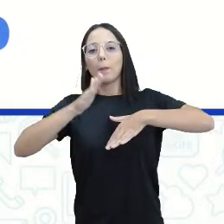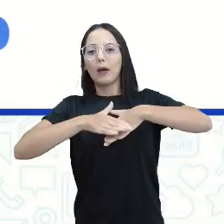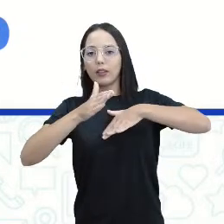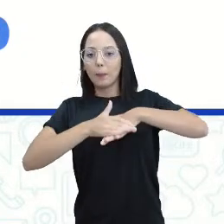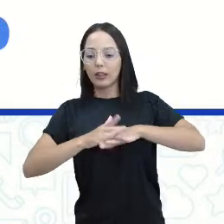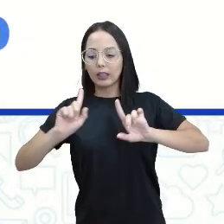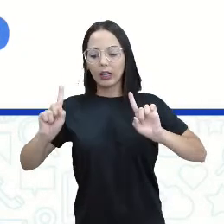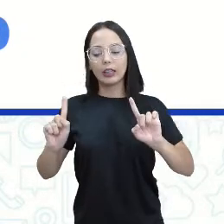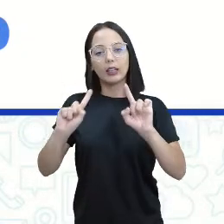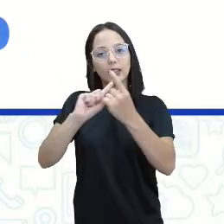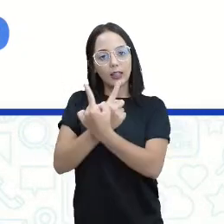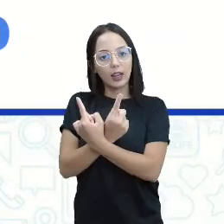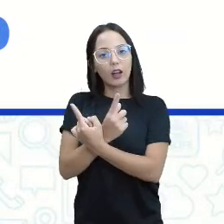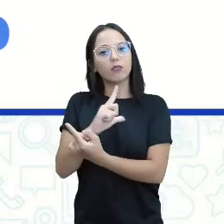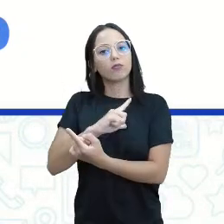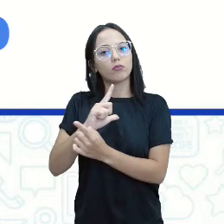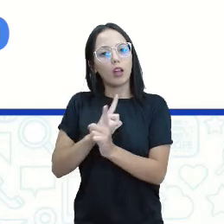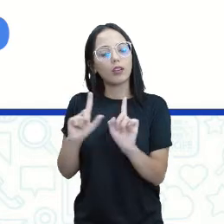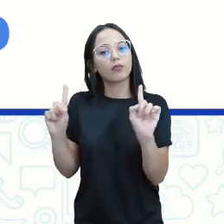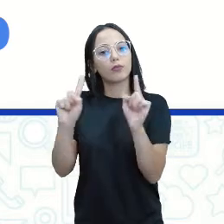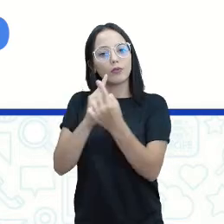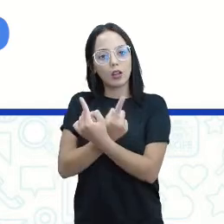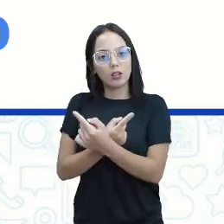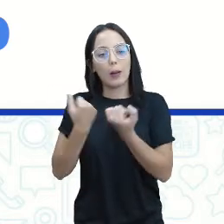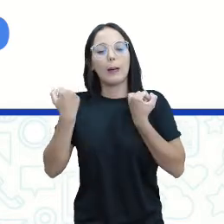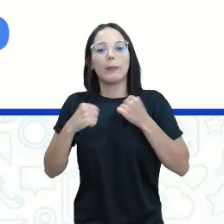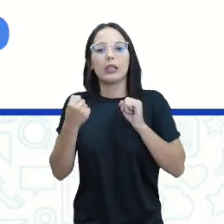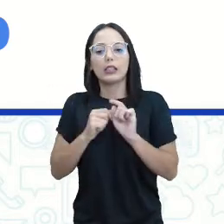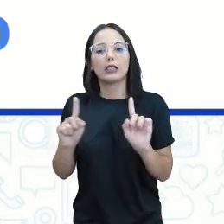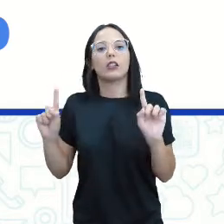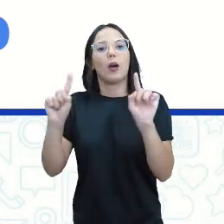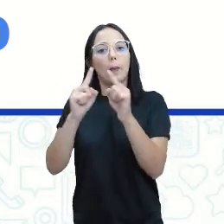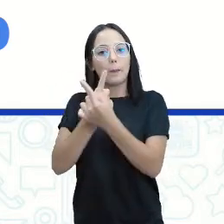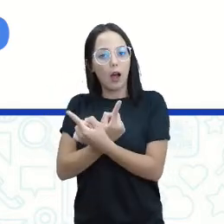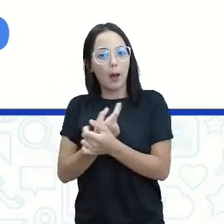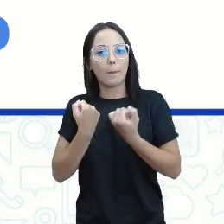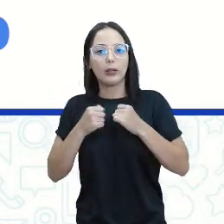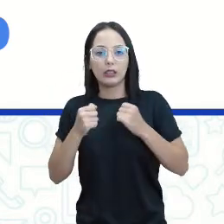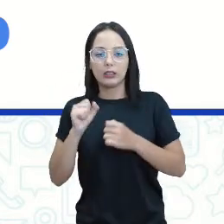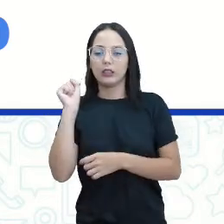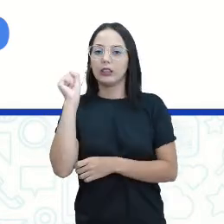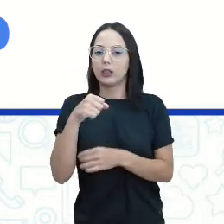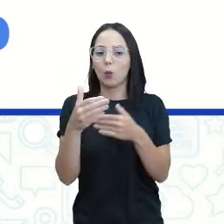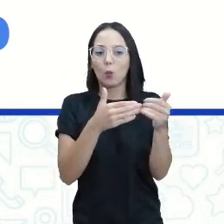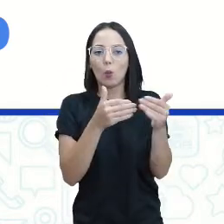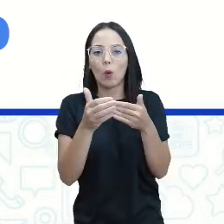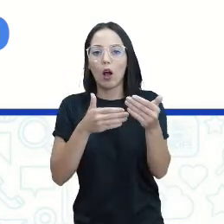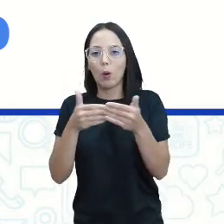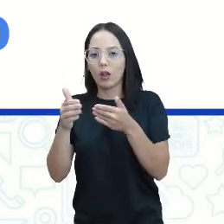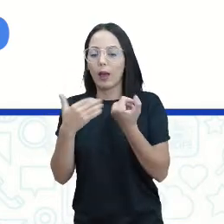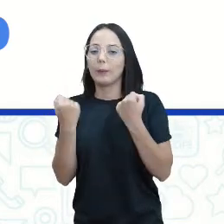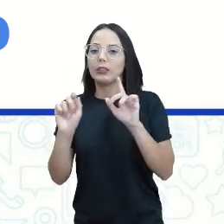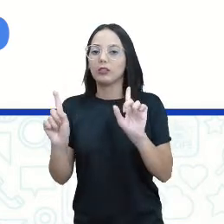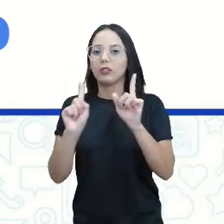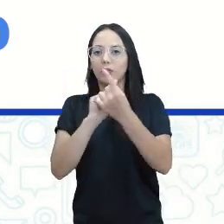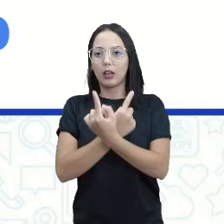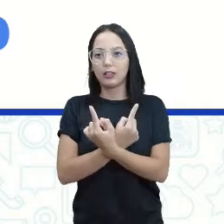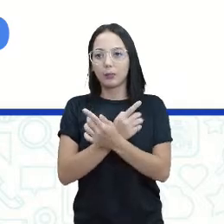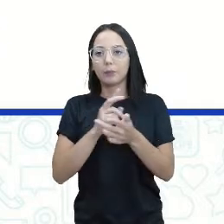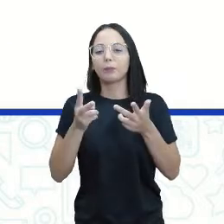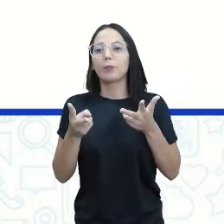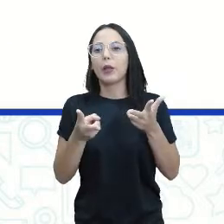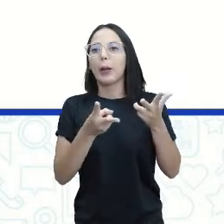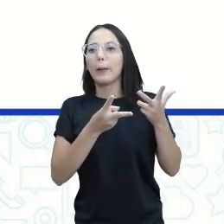uma inversa. Para ser uma operação matemática, ela tem que admitir uma inversa, qualquer uma delas, tá certo? Então a gente